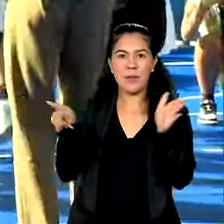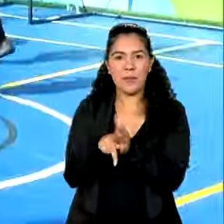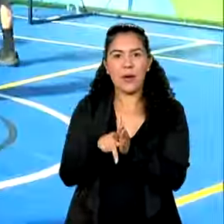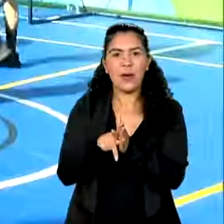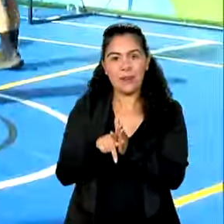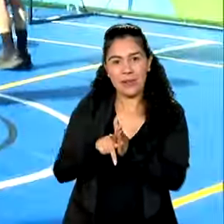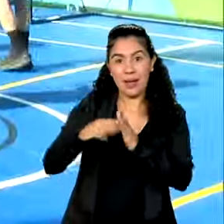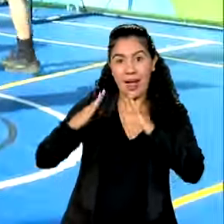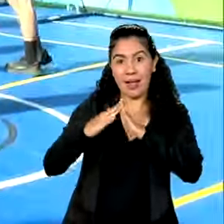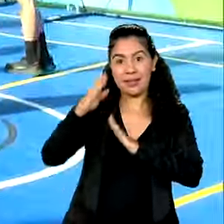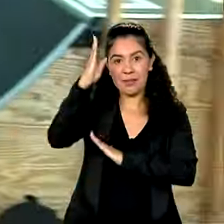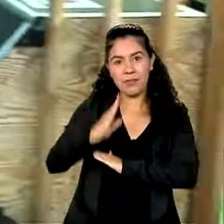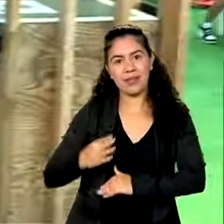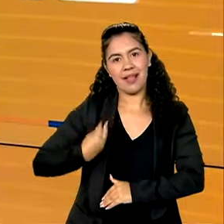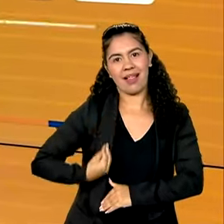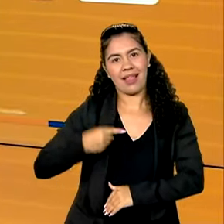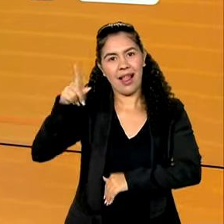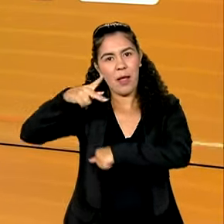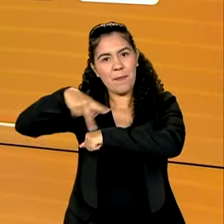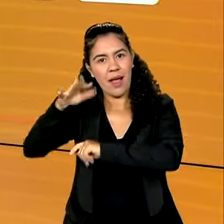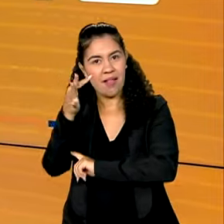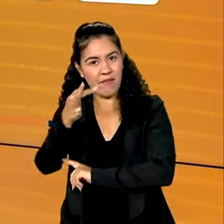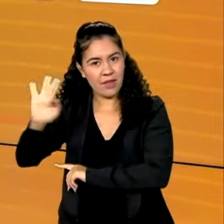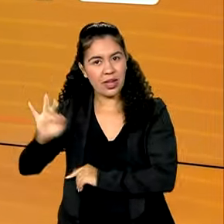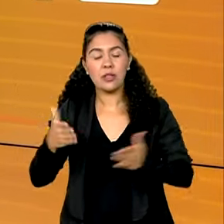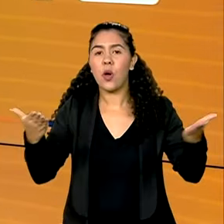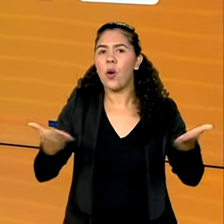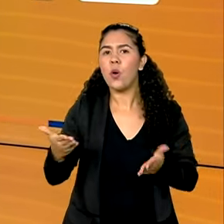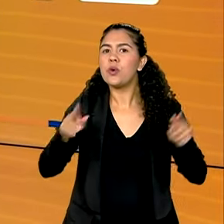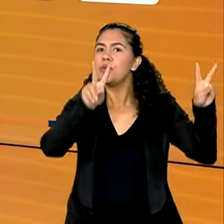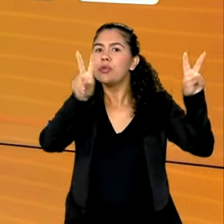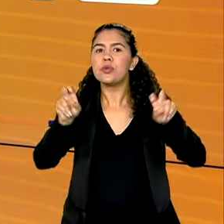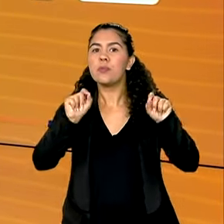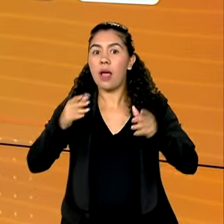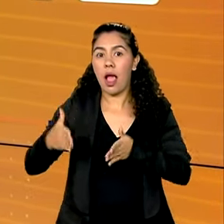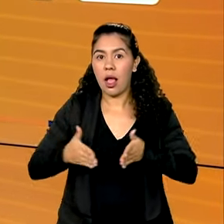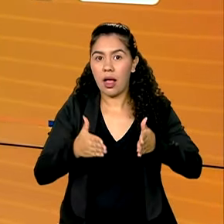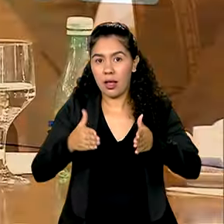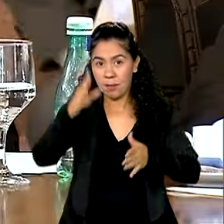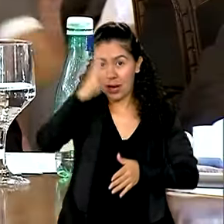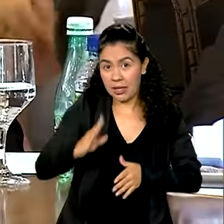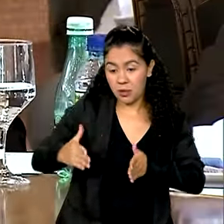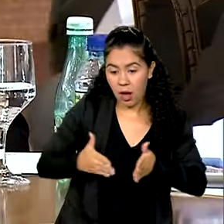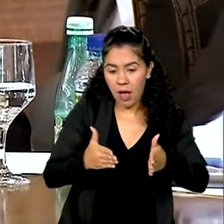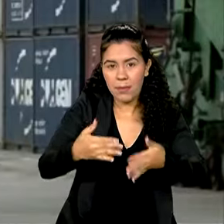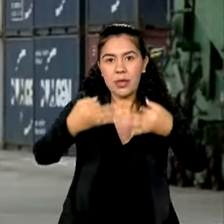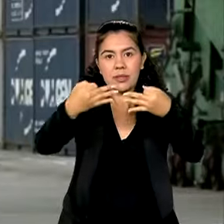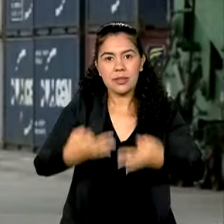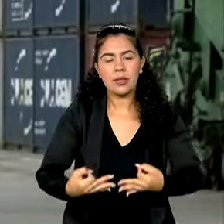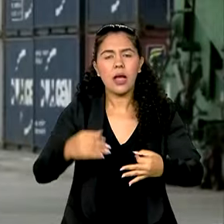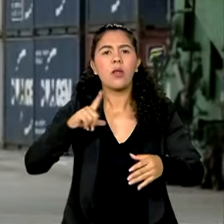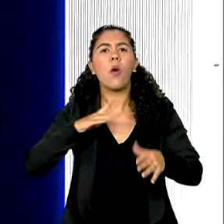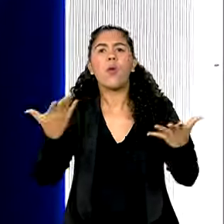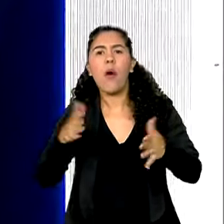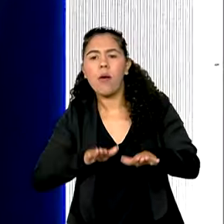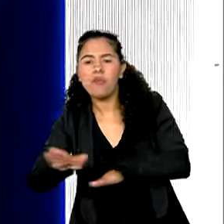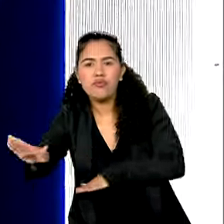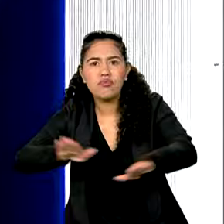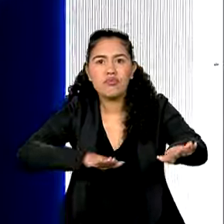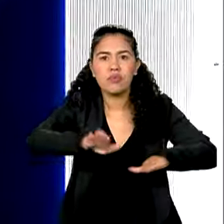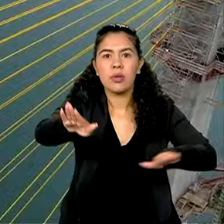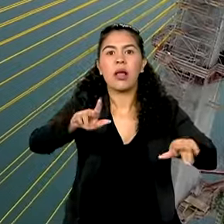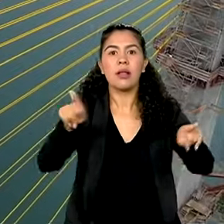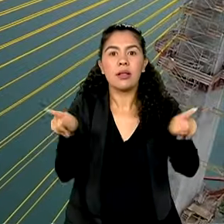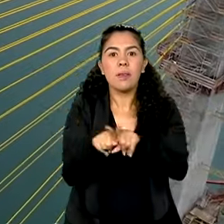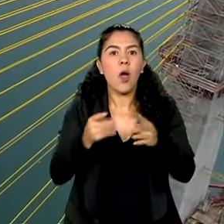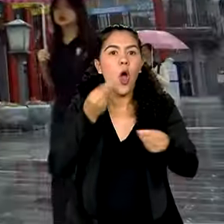nosso país em território francês. Hoje é dia do quadro Brasil no Rumo Certo. Saiba o que são as rotas de integração e como